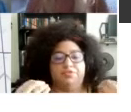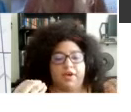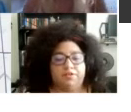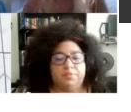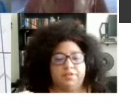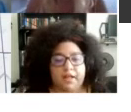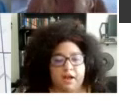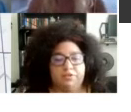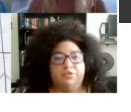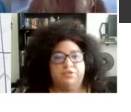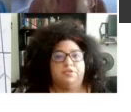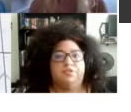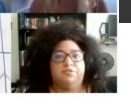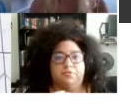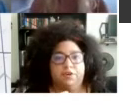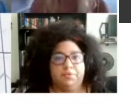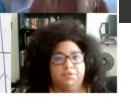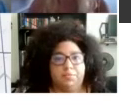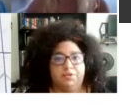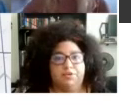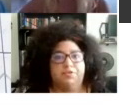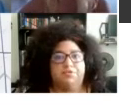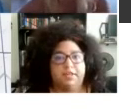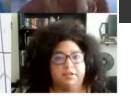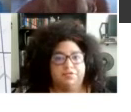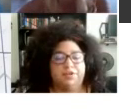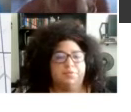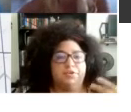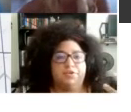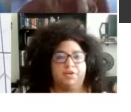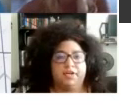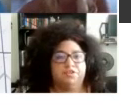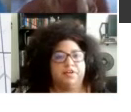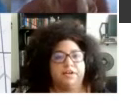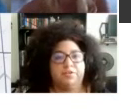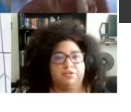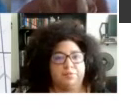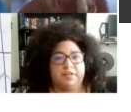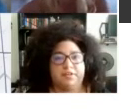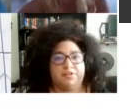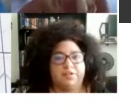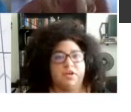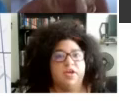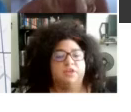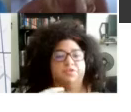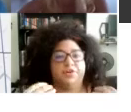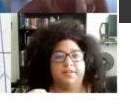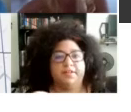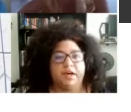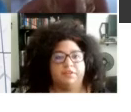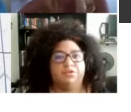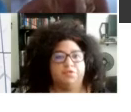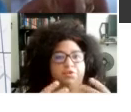marcada por diversos obstáculos, que nós já pontuamos que foi um desafio, muitos colegas já falaram nas suas apresentações, que